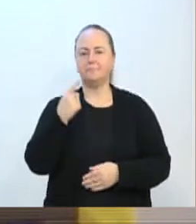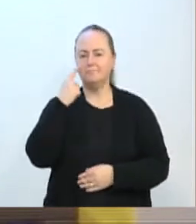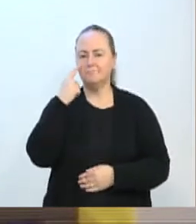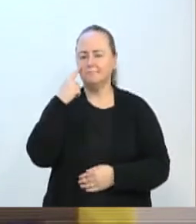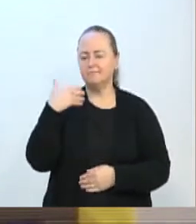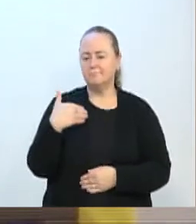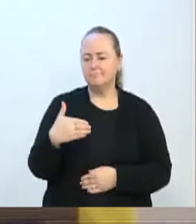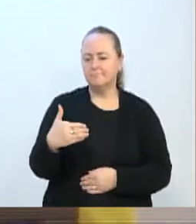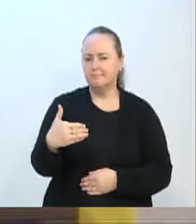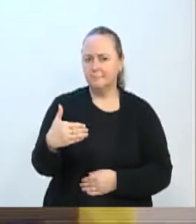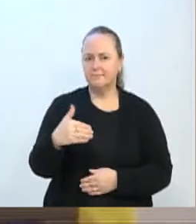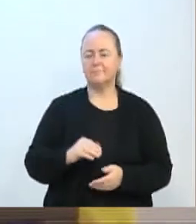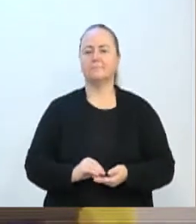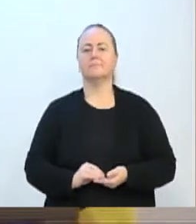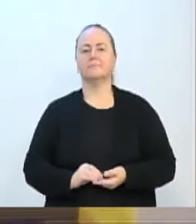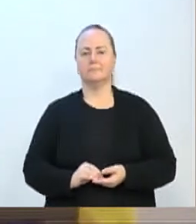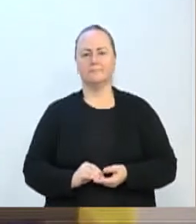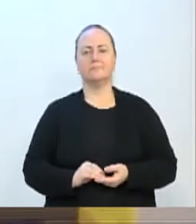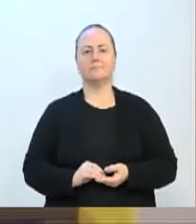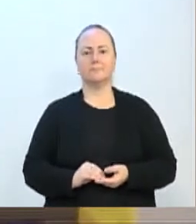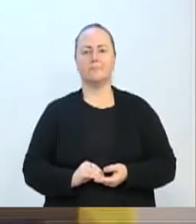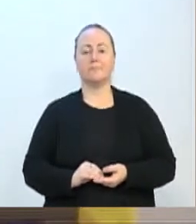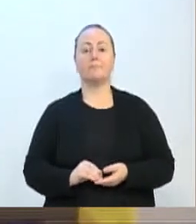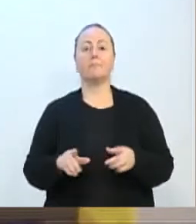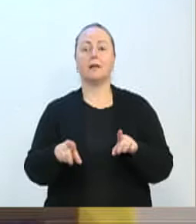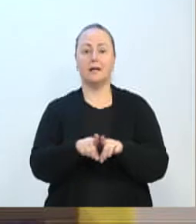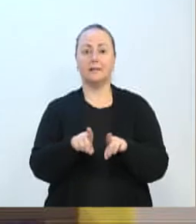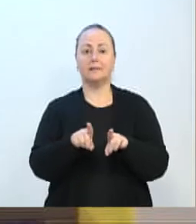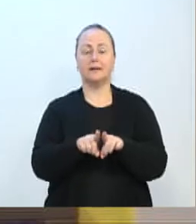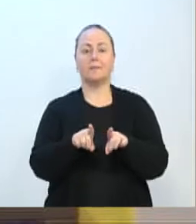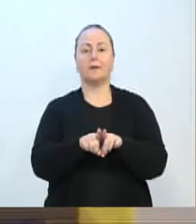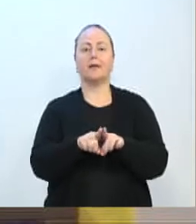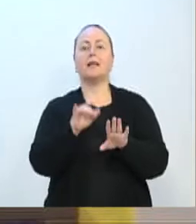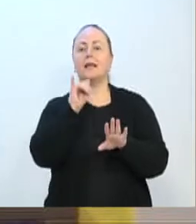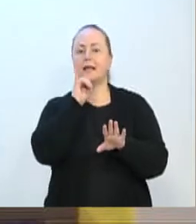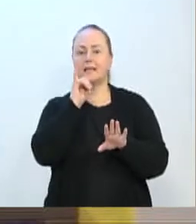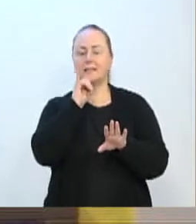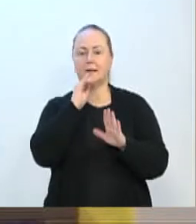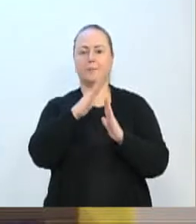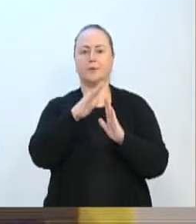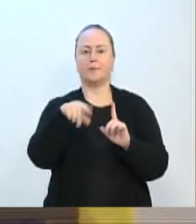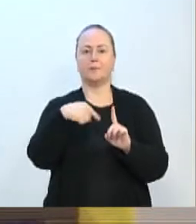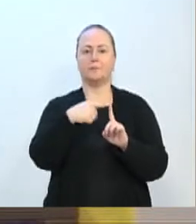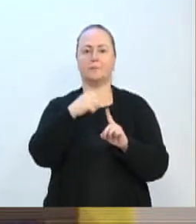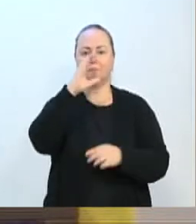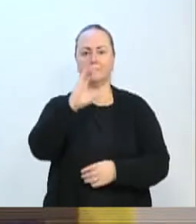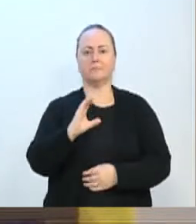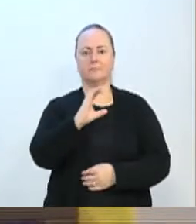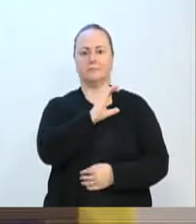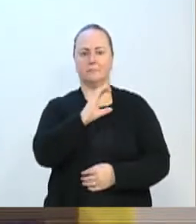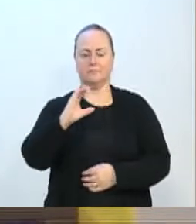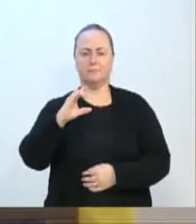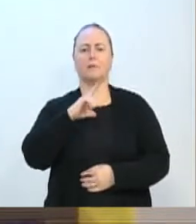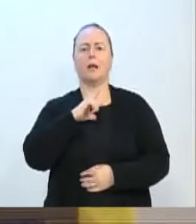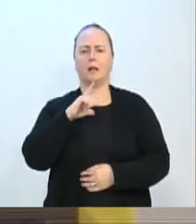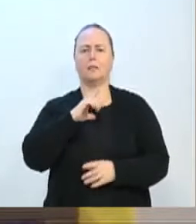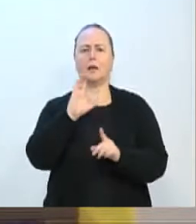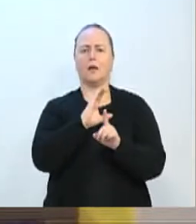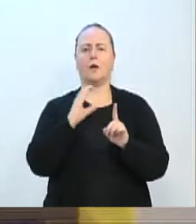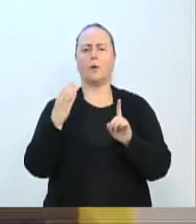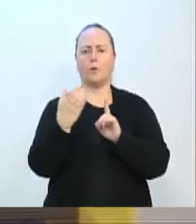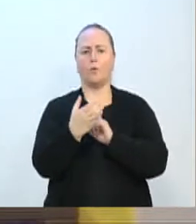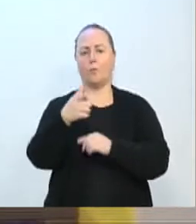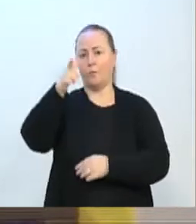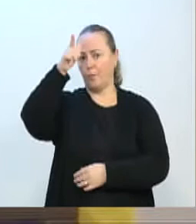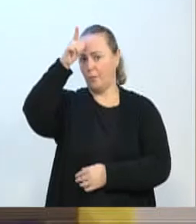E esse elemento está justamente nas igrejas. Muitas igrejas, como a Igreja Católica, mantêm cultos aos domingos em alemão. A